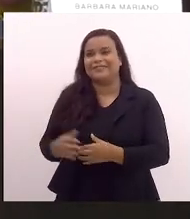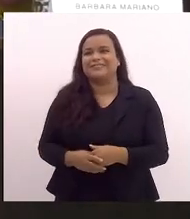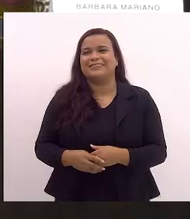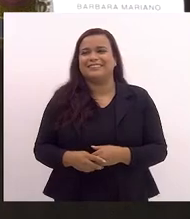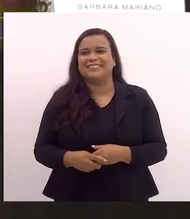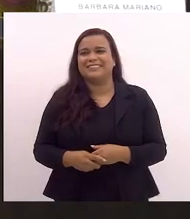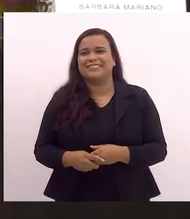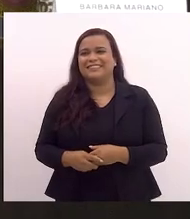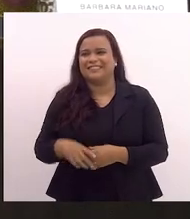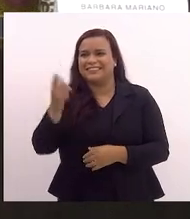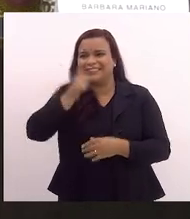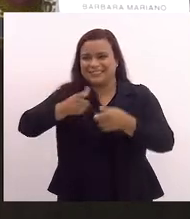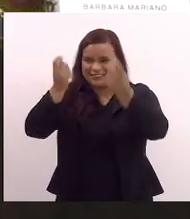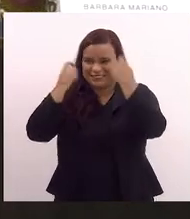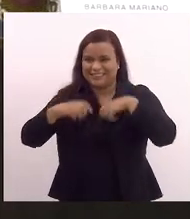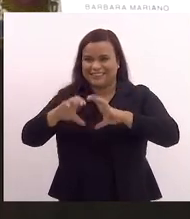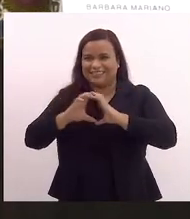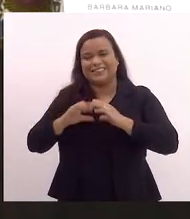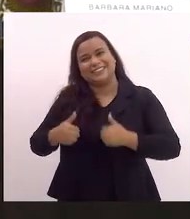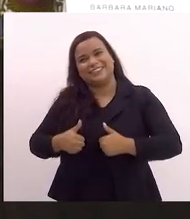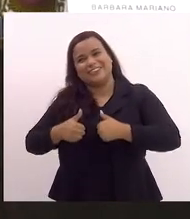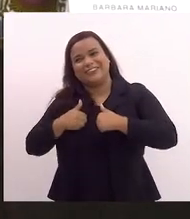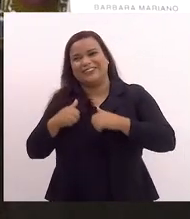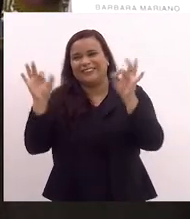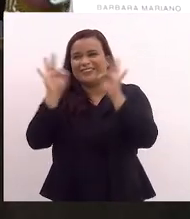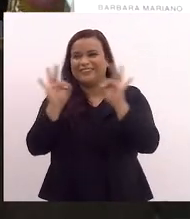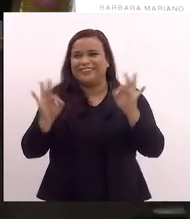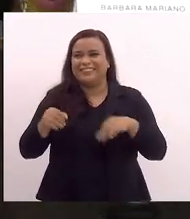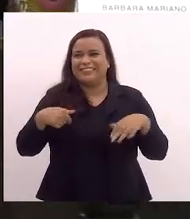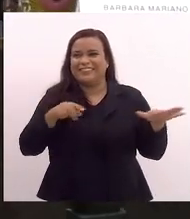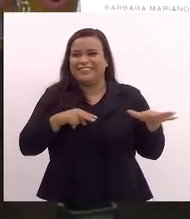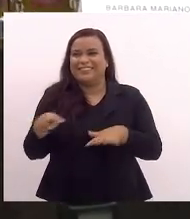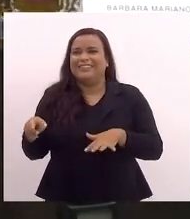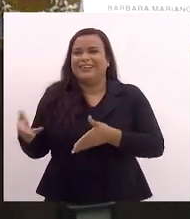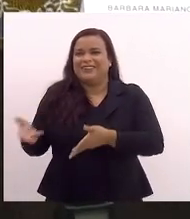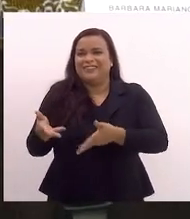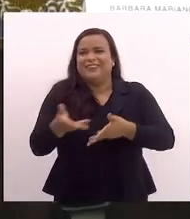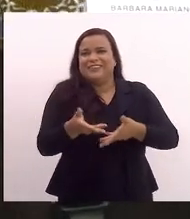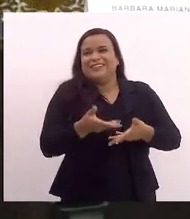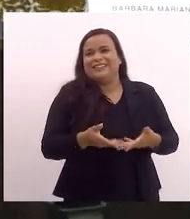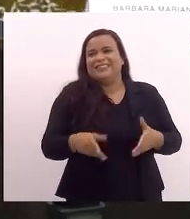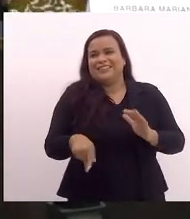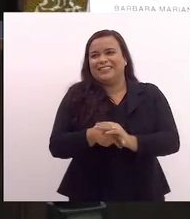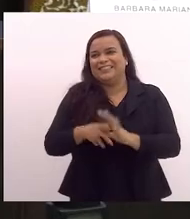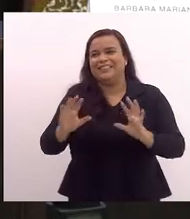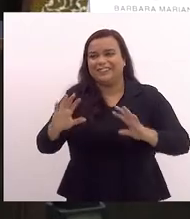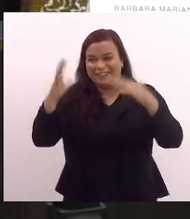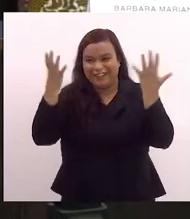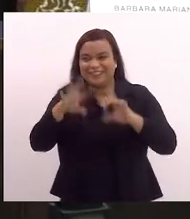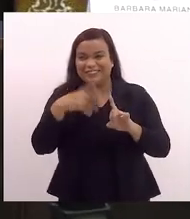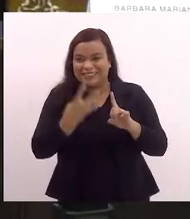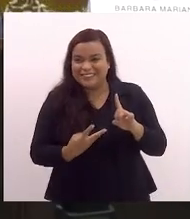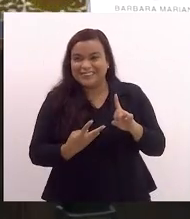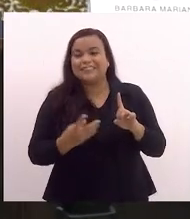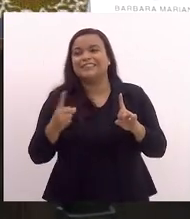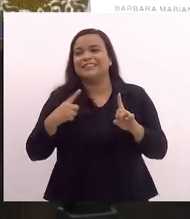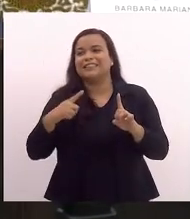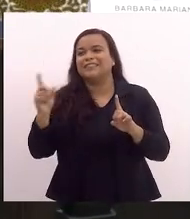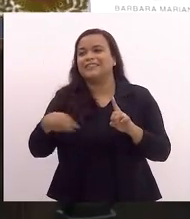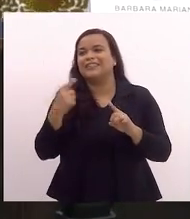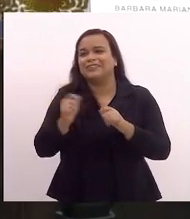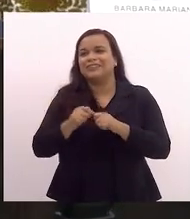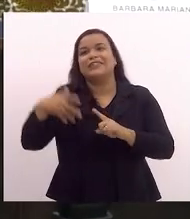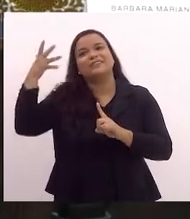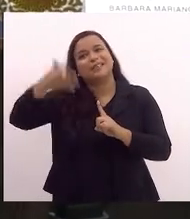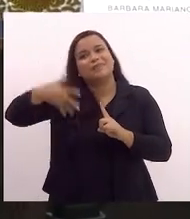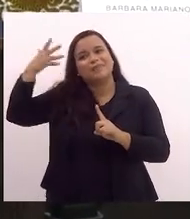que estava todo orgulhoso essa semana com seus convitezinhos, da sua festinha e da sua homenagem. Fizemos aqui a